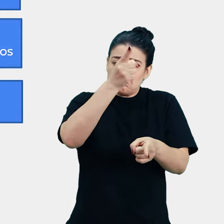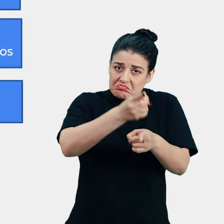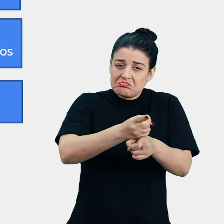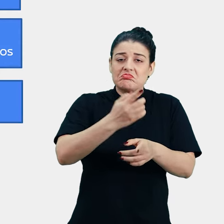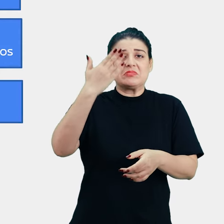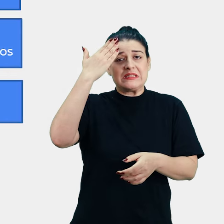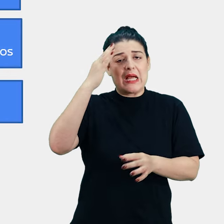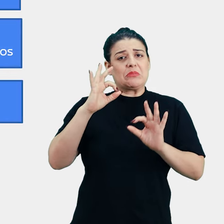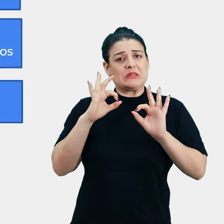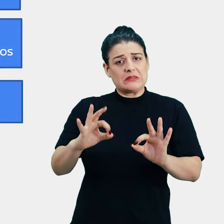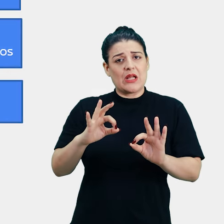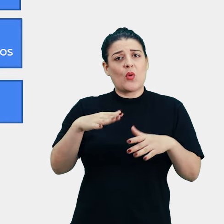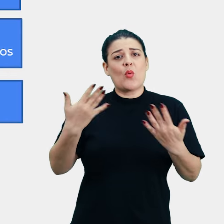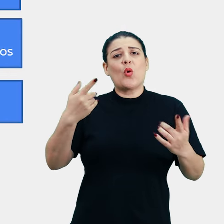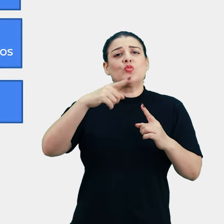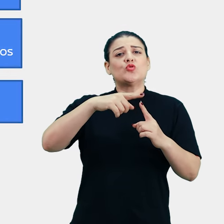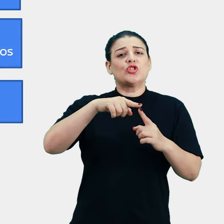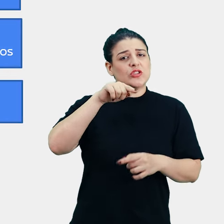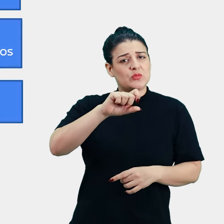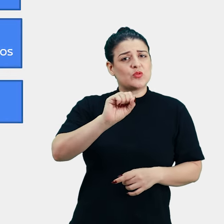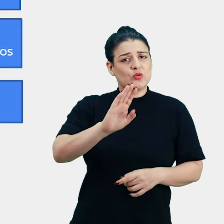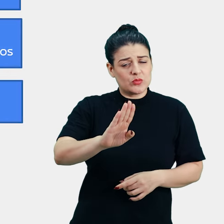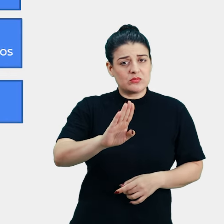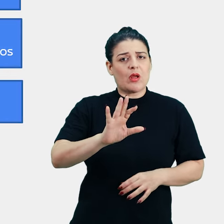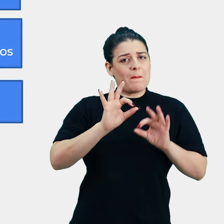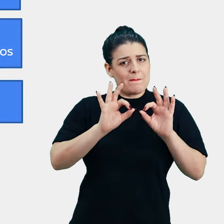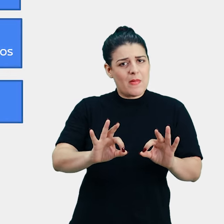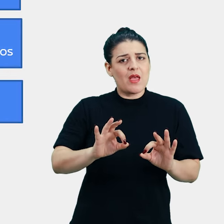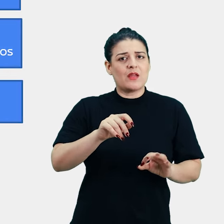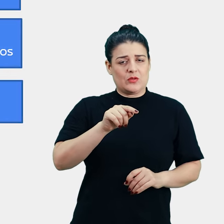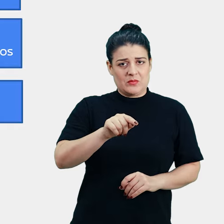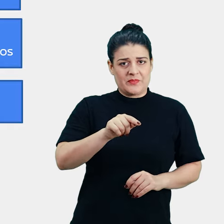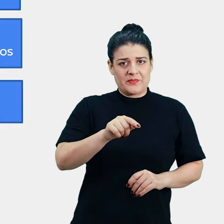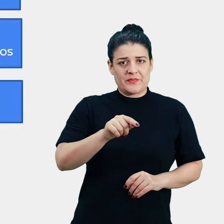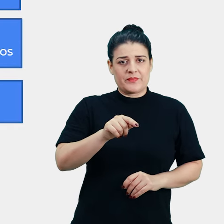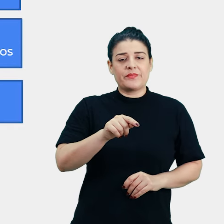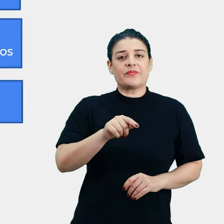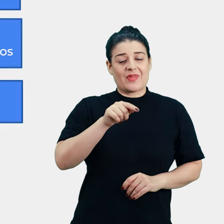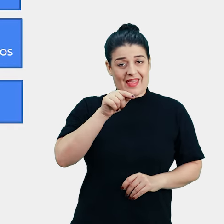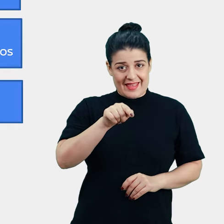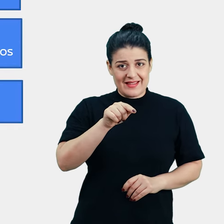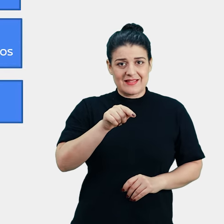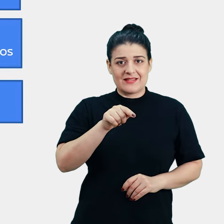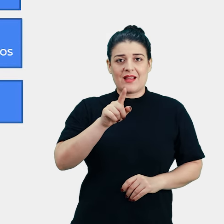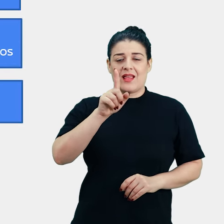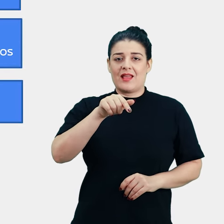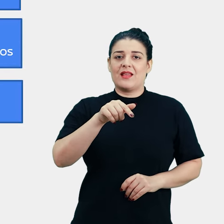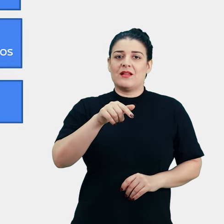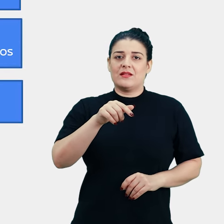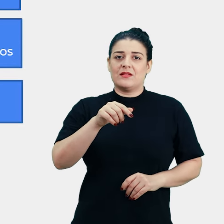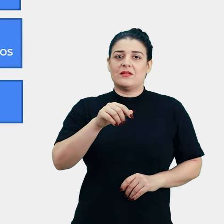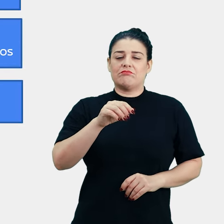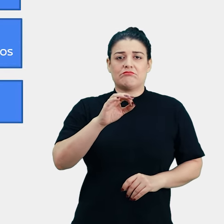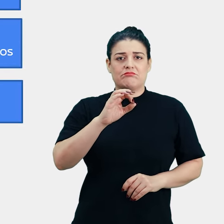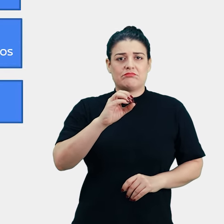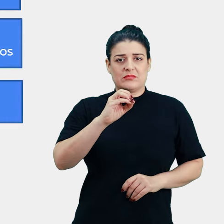identificou, sabe com certeza que aquela substância é aquela substância. Então a gente fala que aqui é um nível, quando o